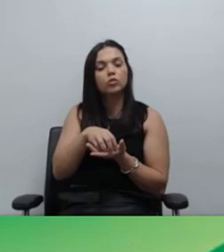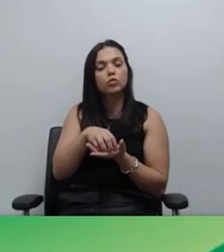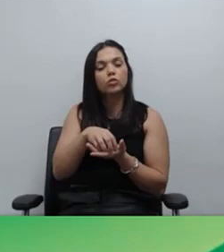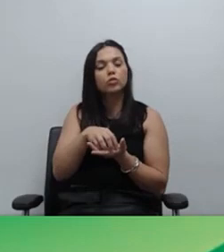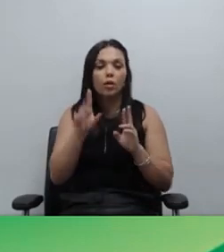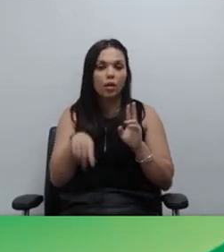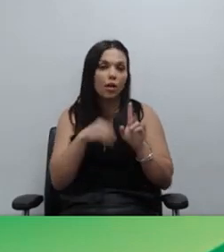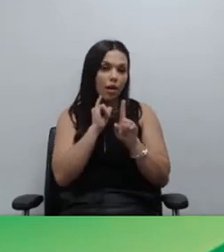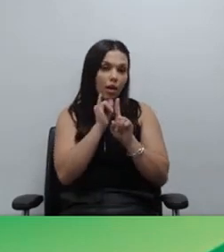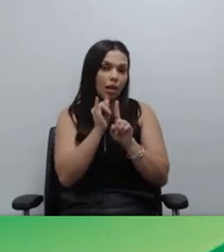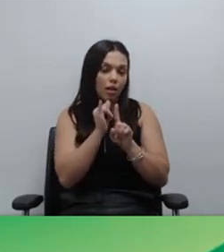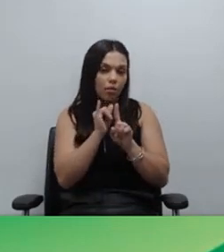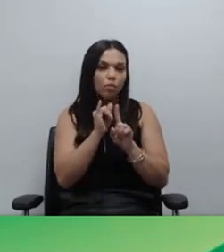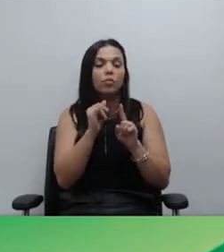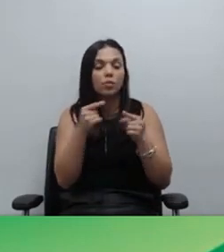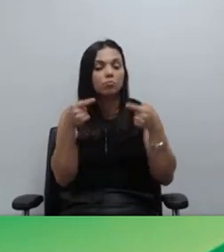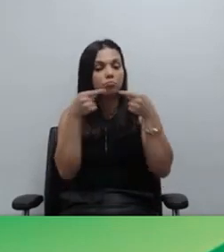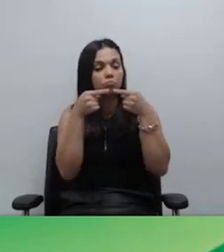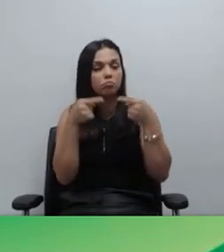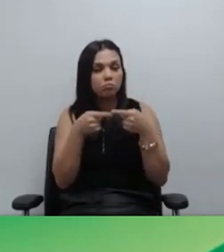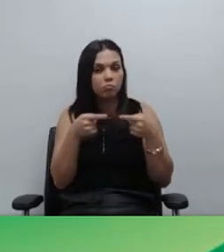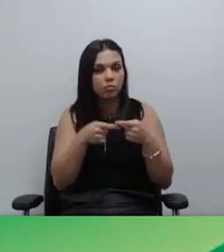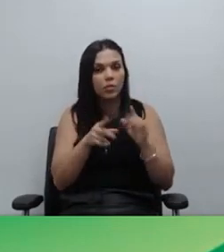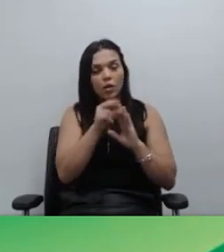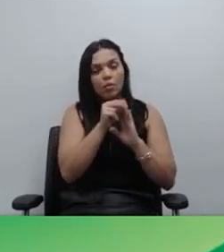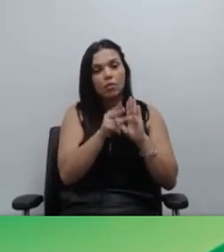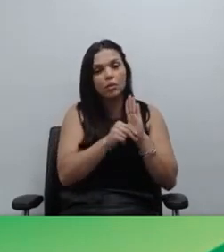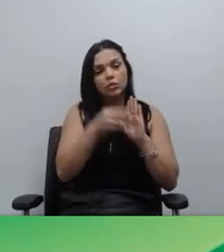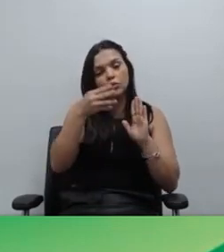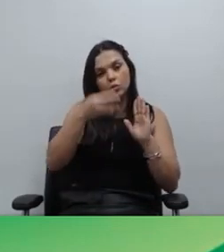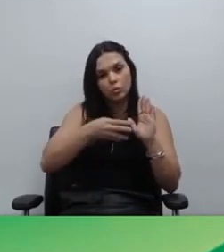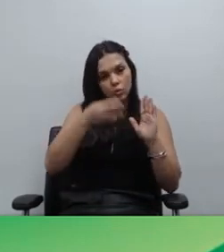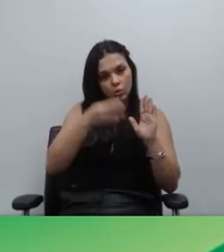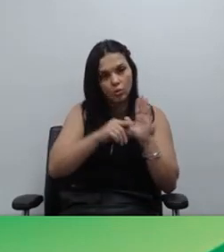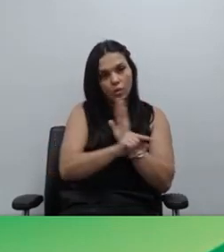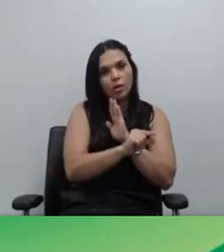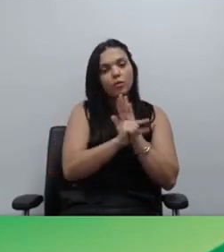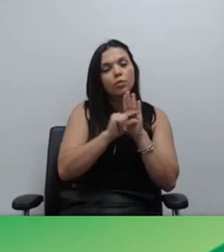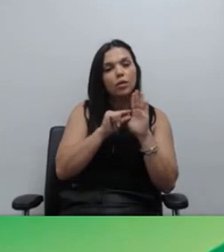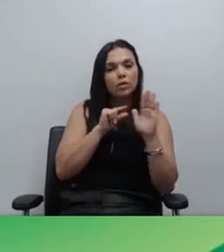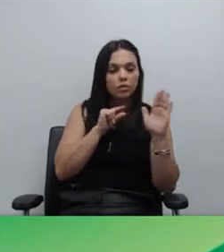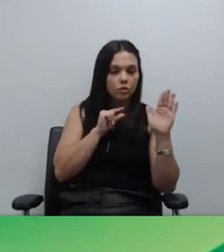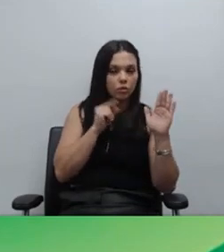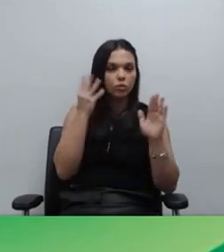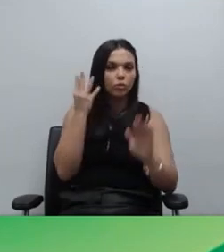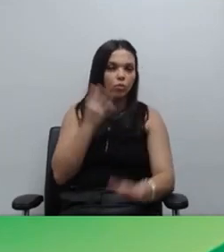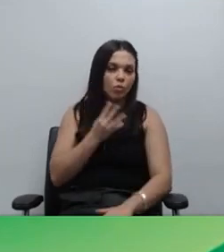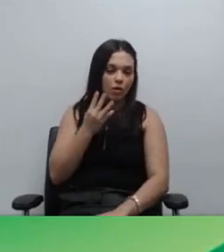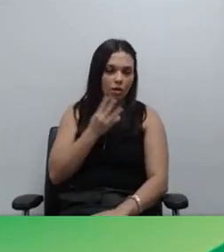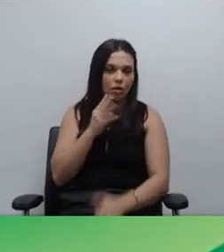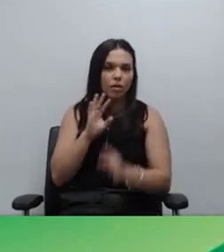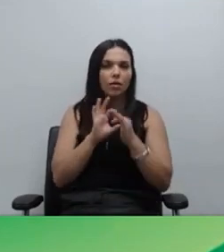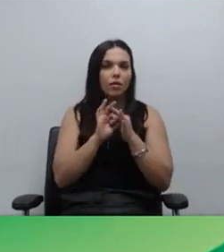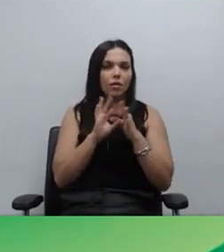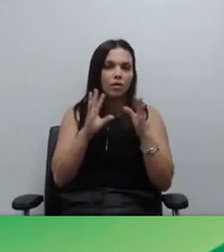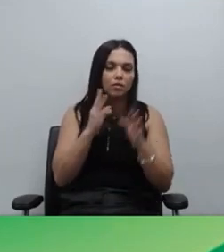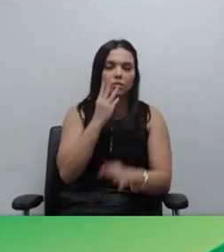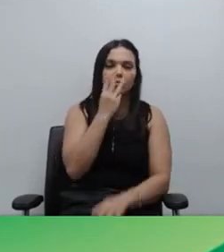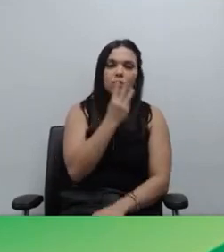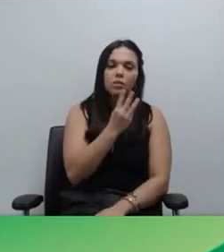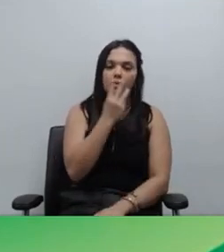atende o requisito contido também no artigo 4º, inciso 4 da deliberação